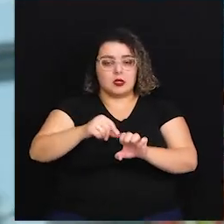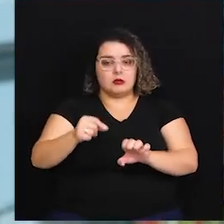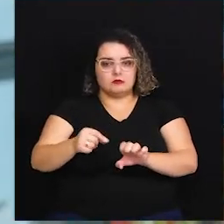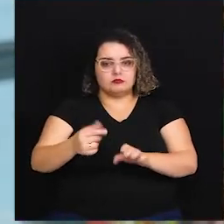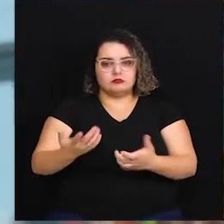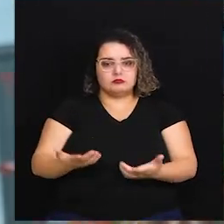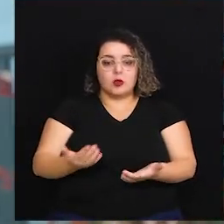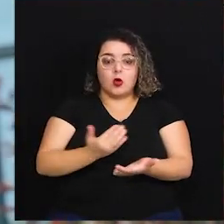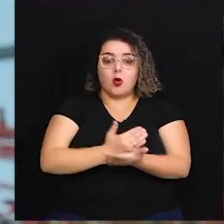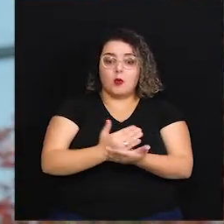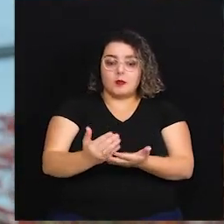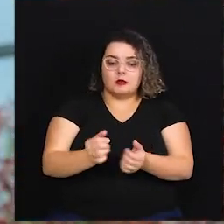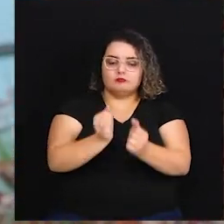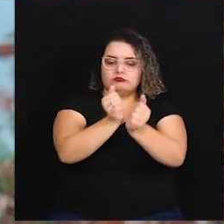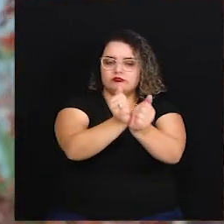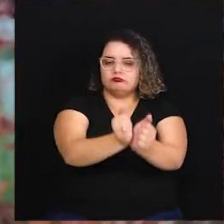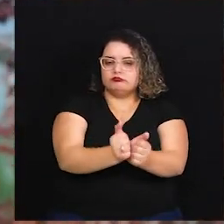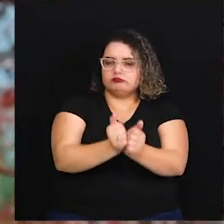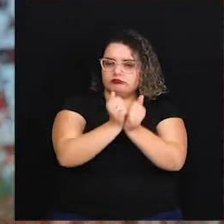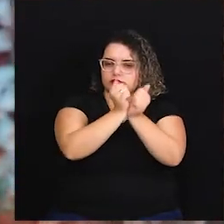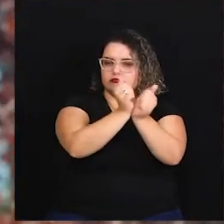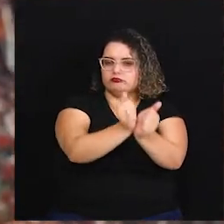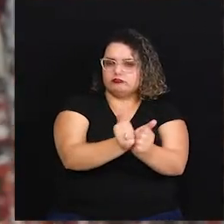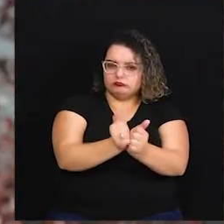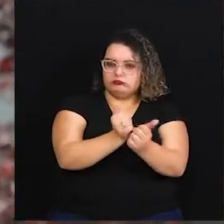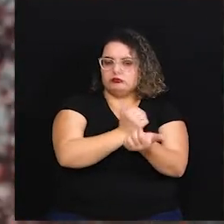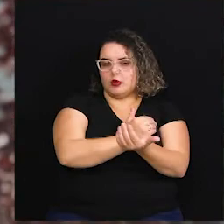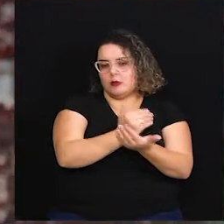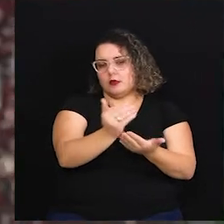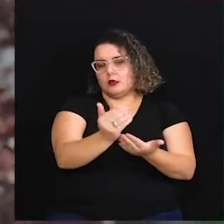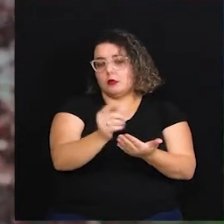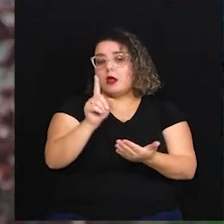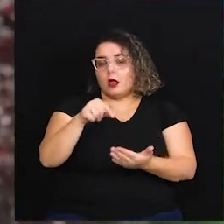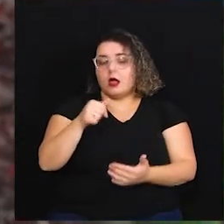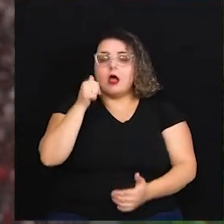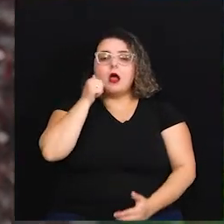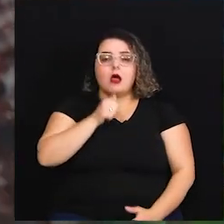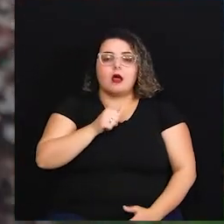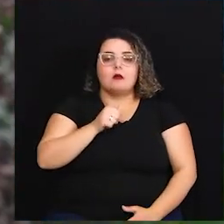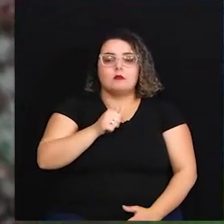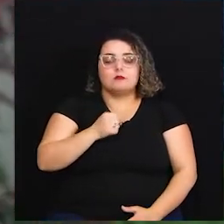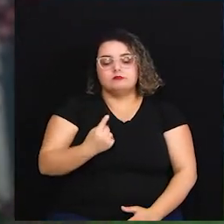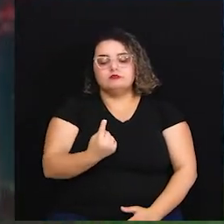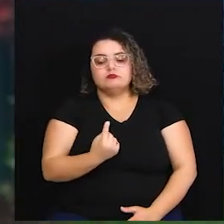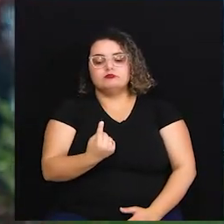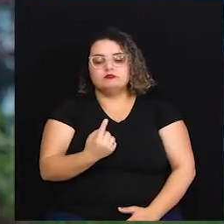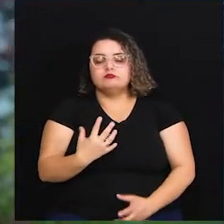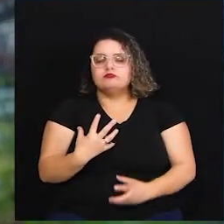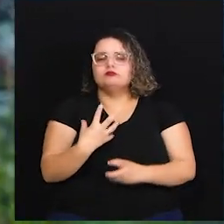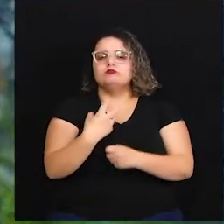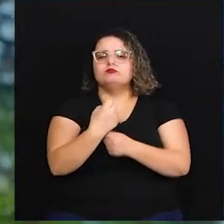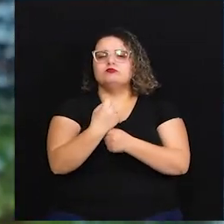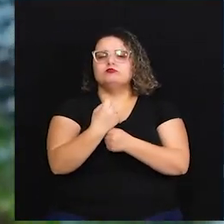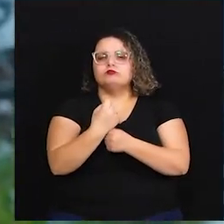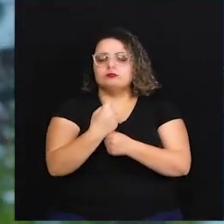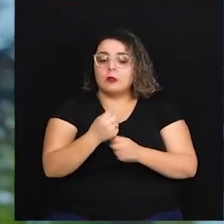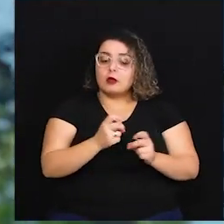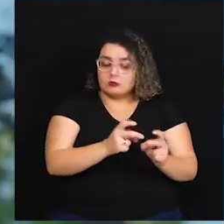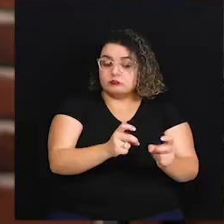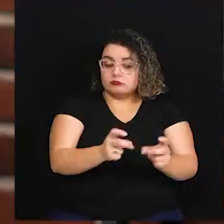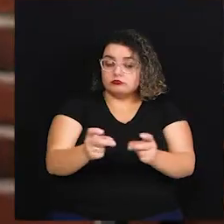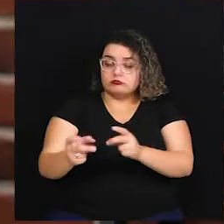já começou desde o tempo da escravidão. E hoje ele é feminino, solitário e fortemente